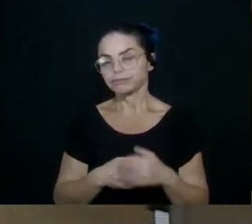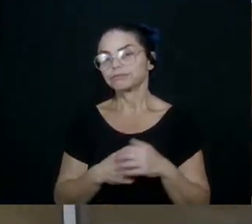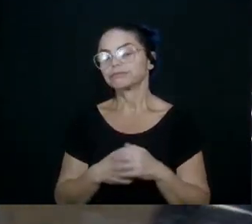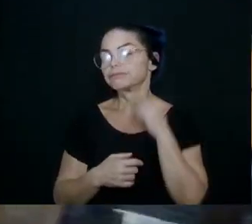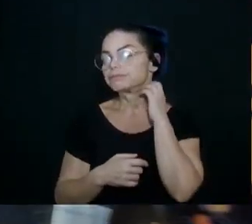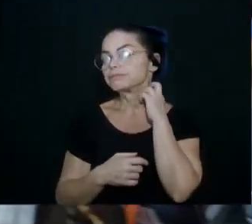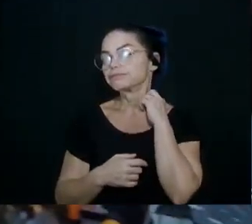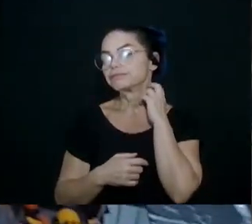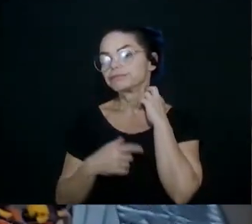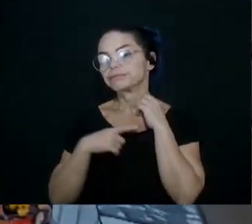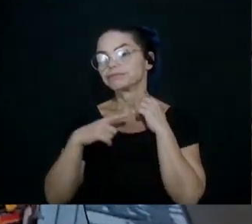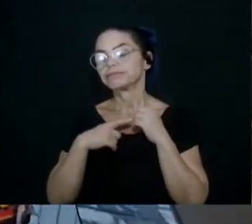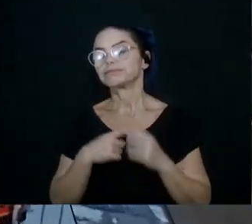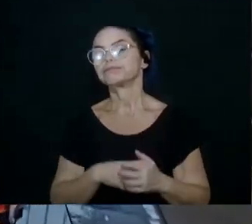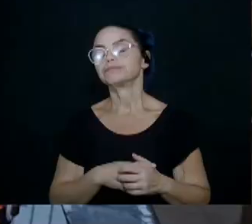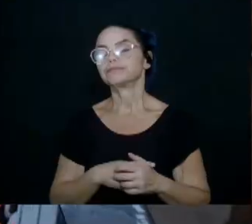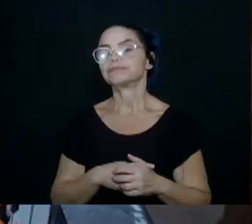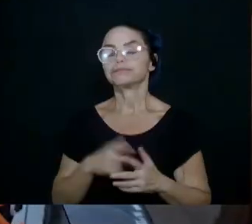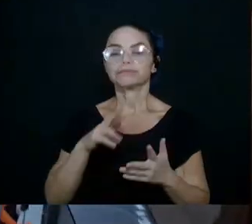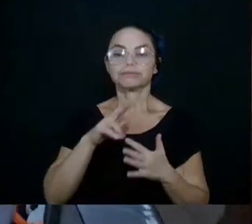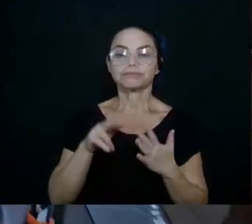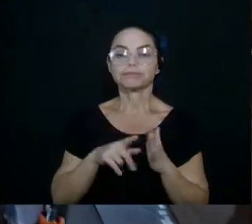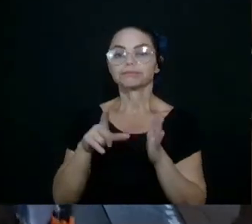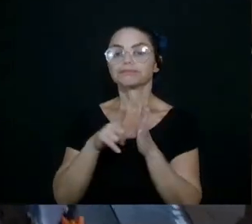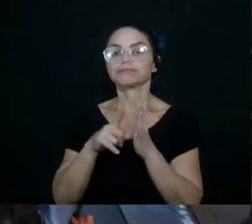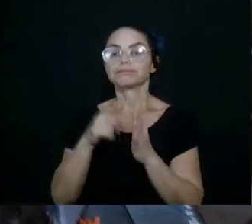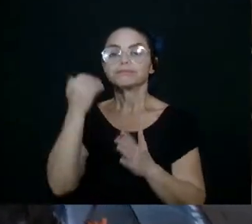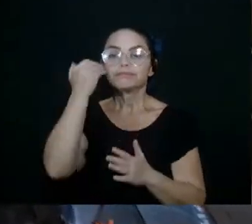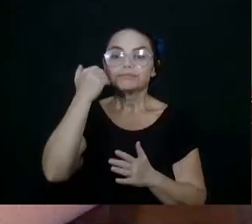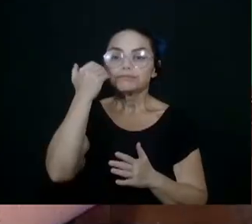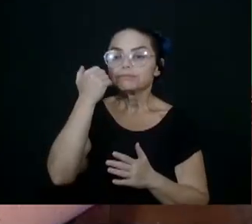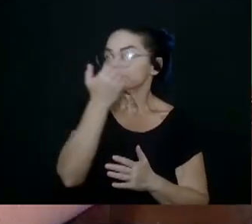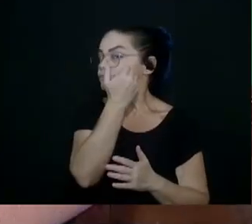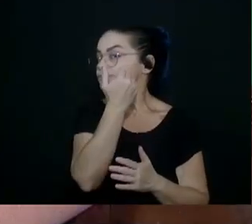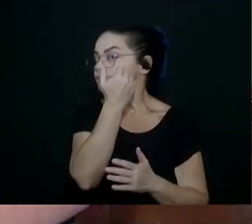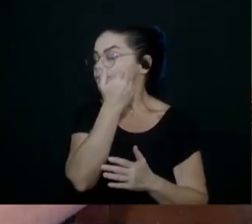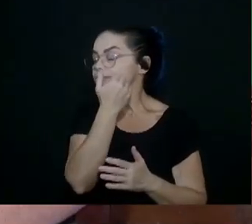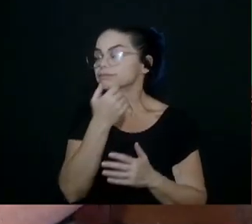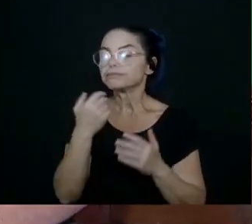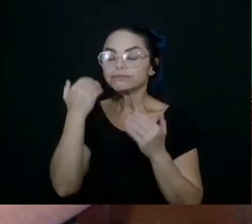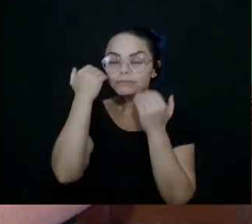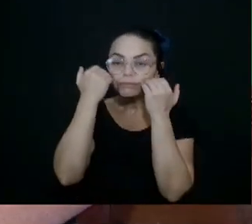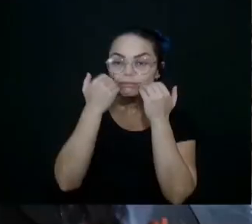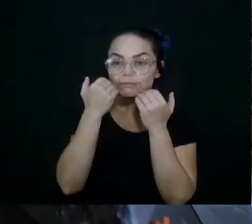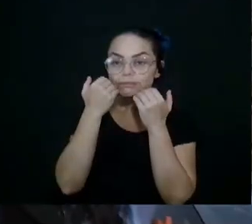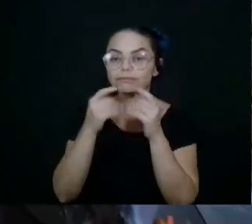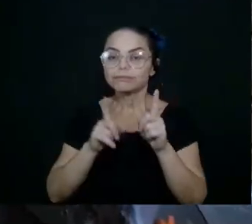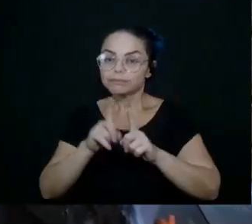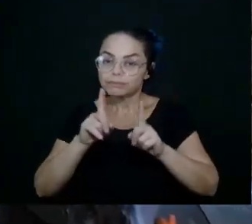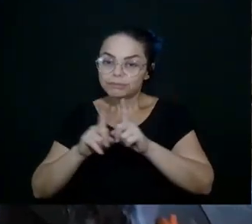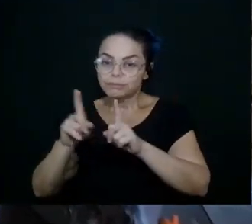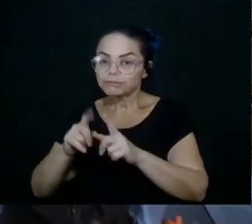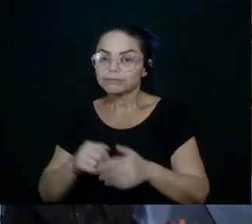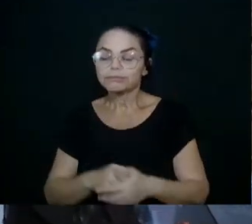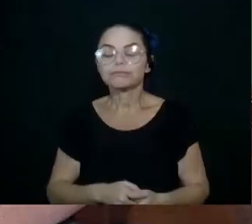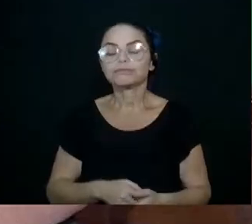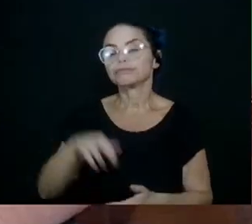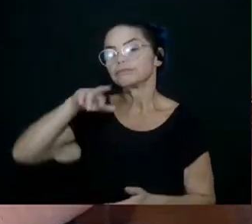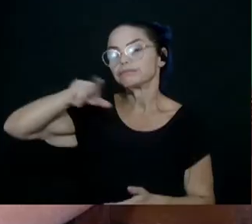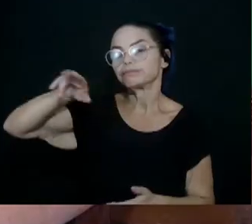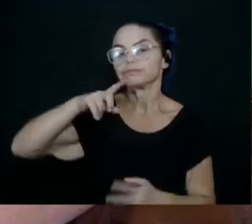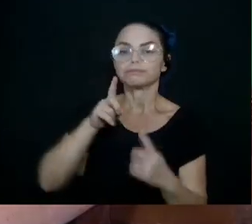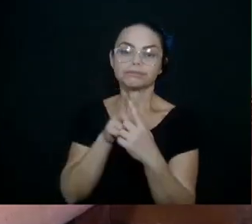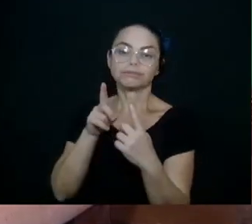muitas barbearias aqui em Campinas, a concorrência é muito grande. Então, o diferencial no atendimento, na qualidade,